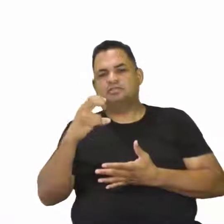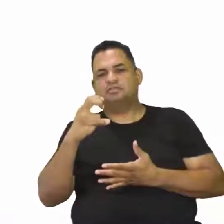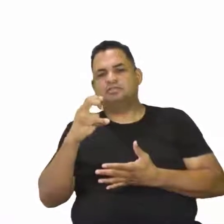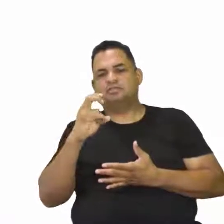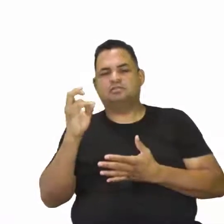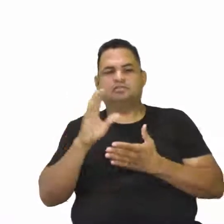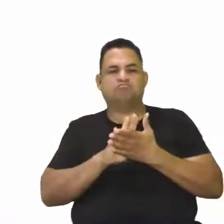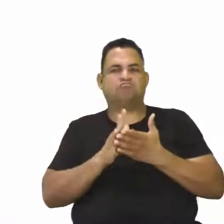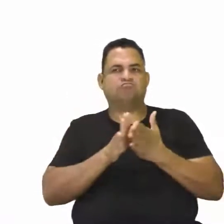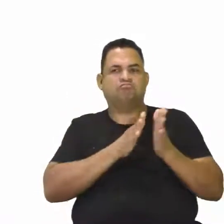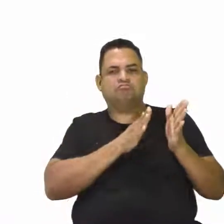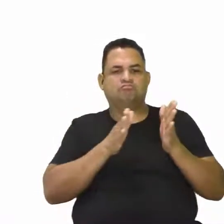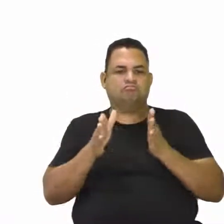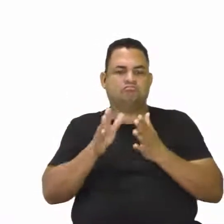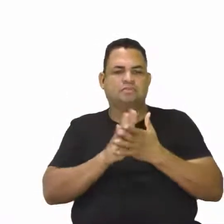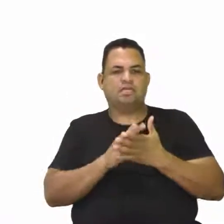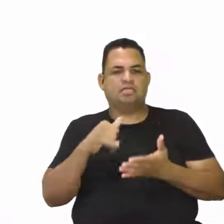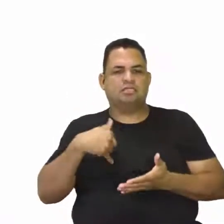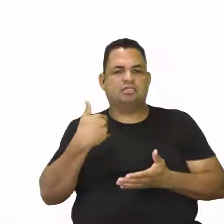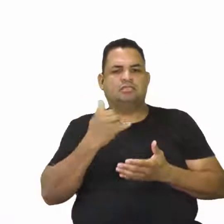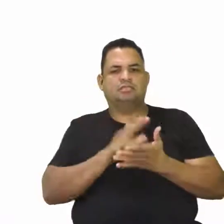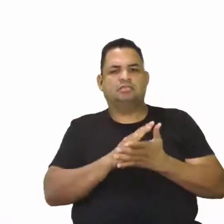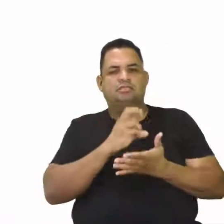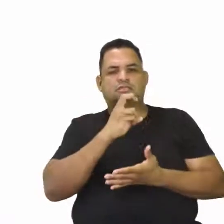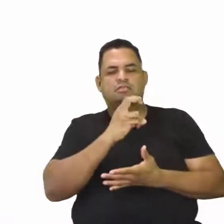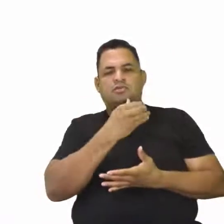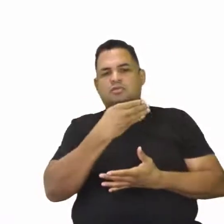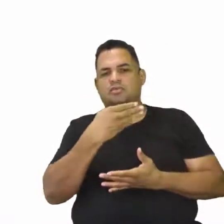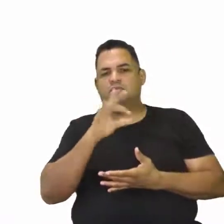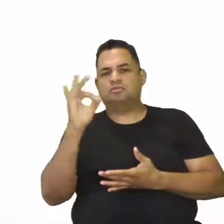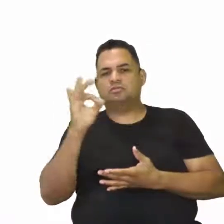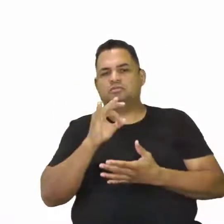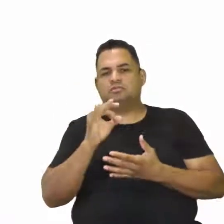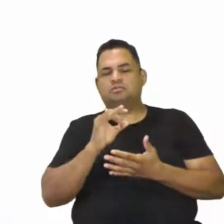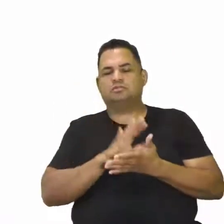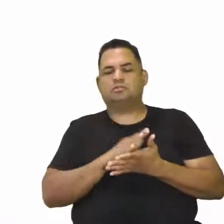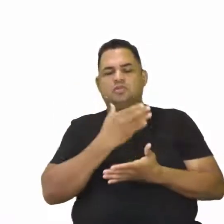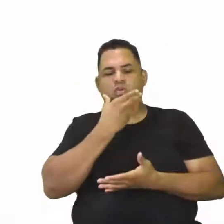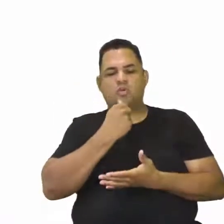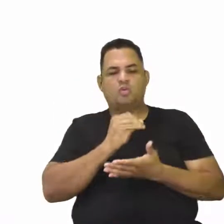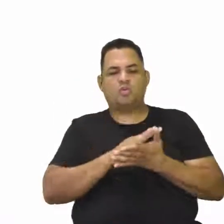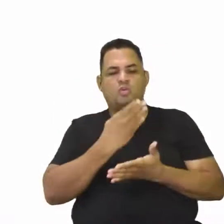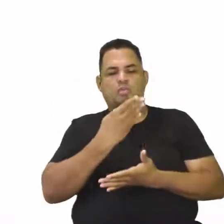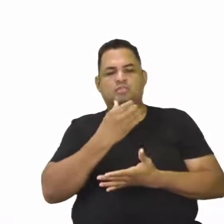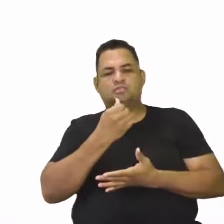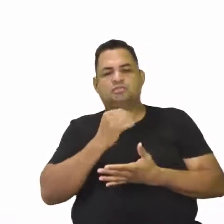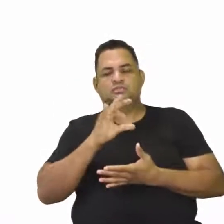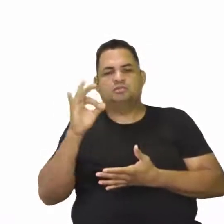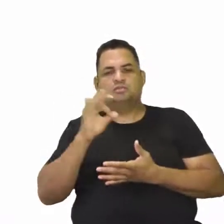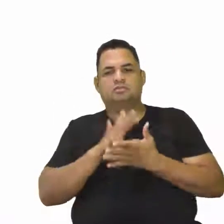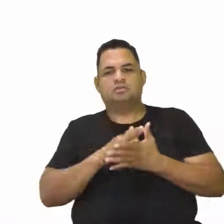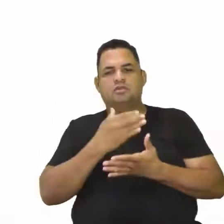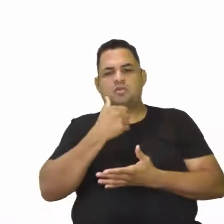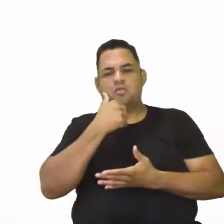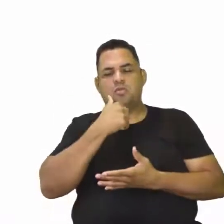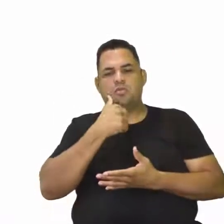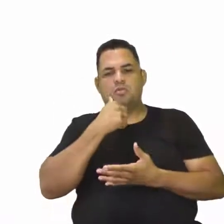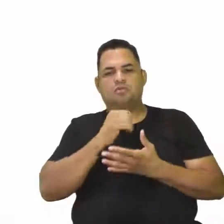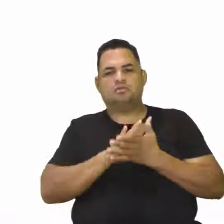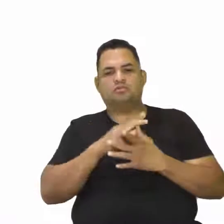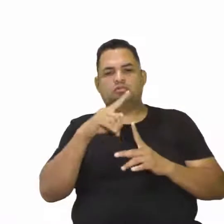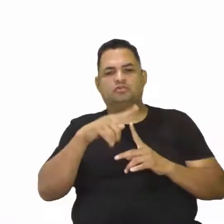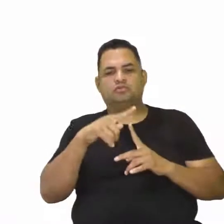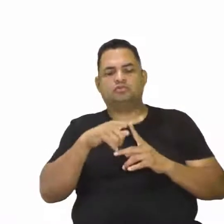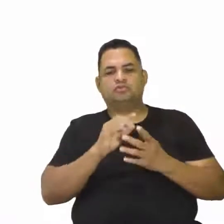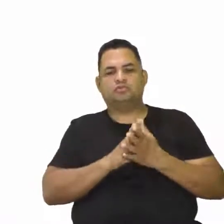a faixa etária mais pesquisada. 54% homens e 46% mulheres. Os seus tipos de